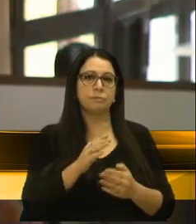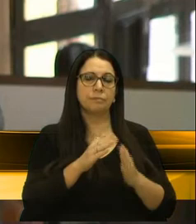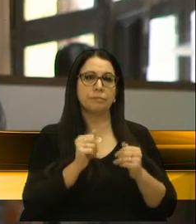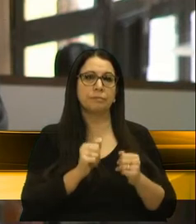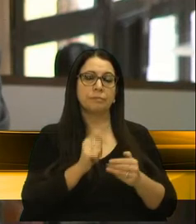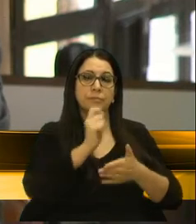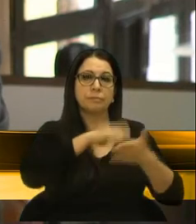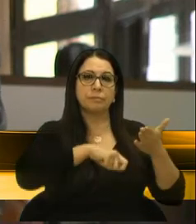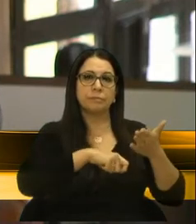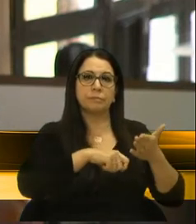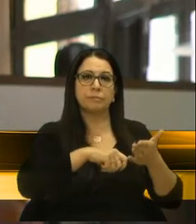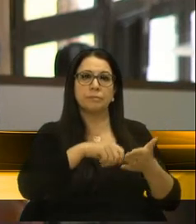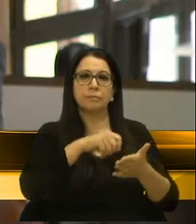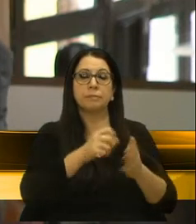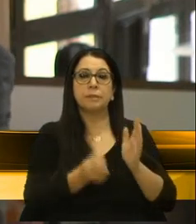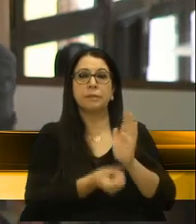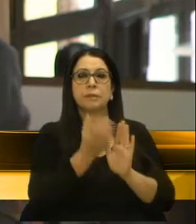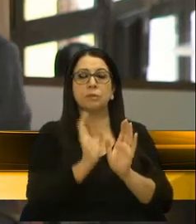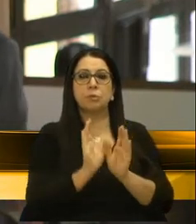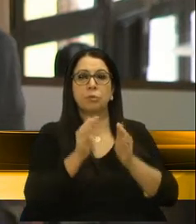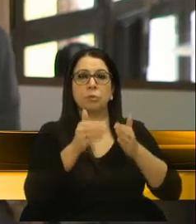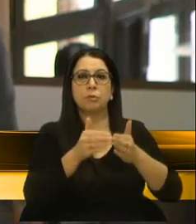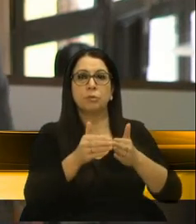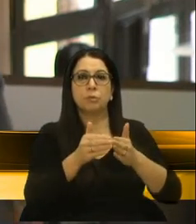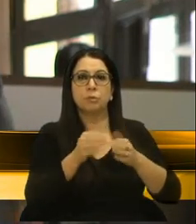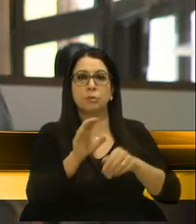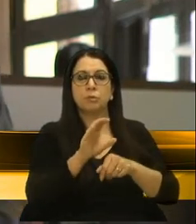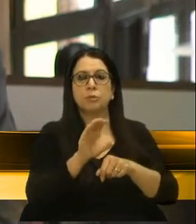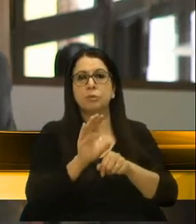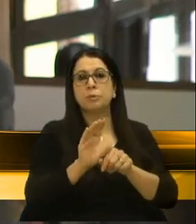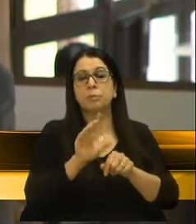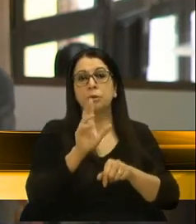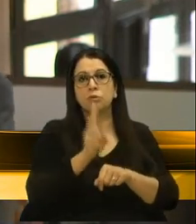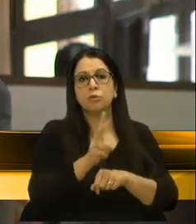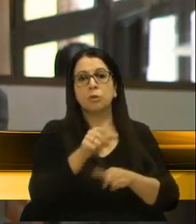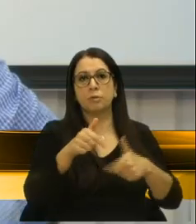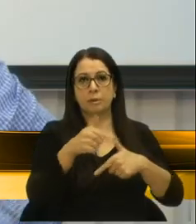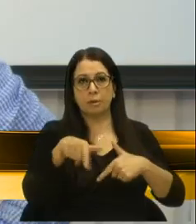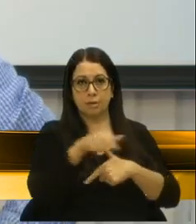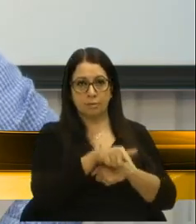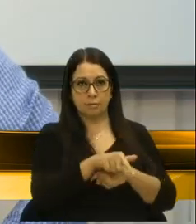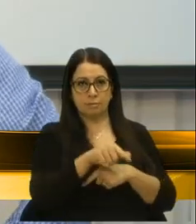indicação à SDET para a criação desse Comitê Municipal de Fomento e Manutenção do Emprego. Obrigado, senhor presidente.